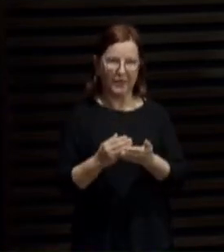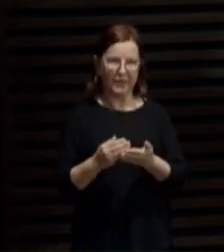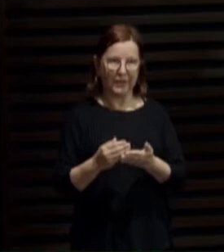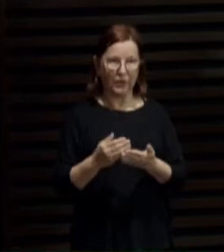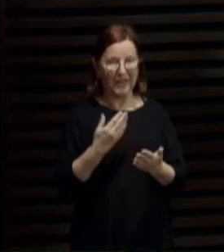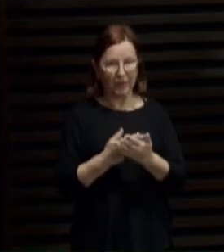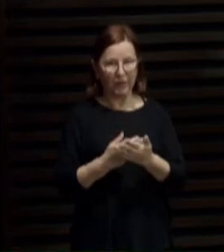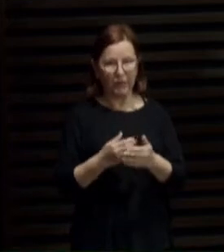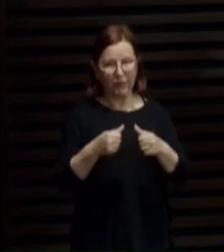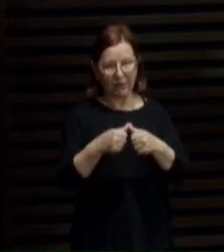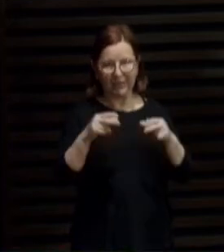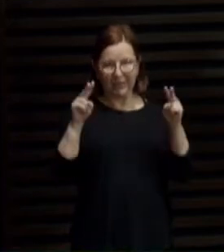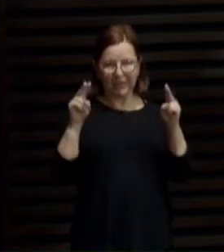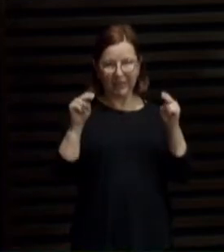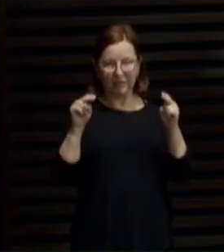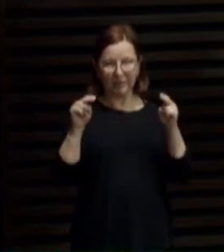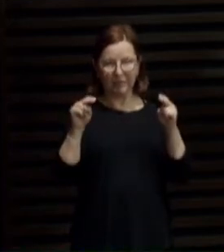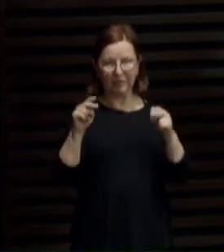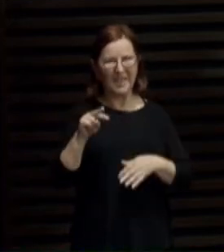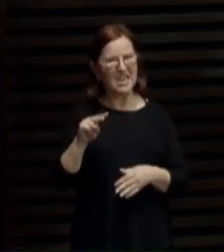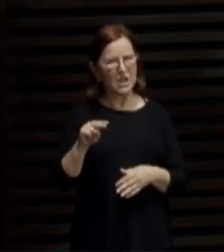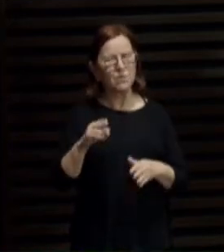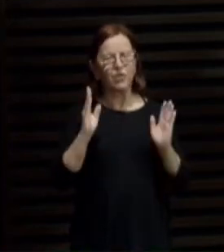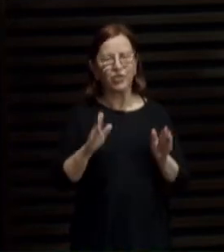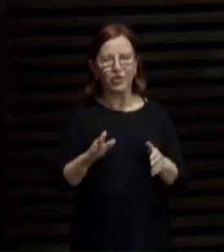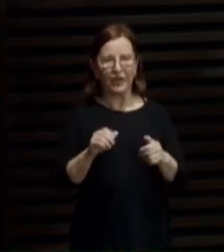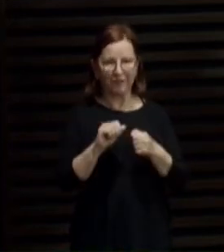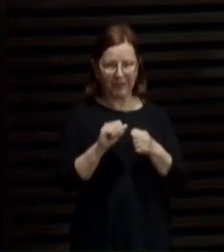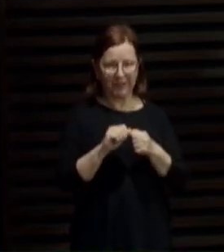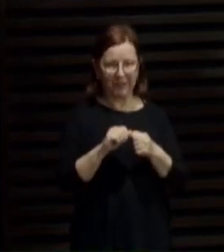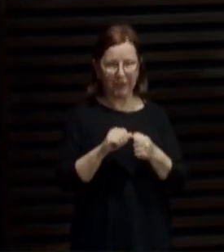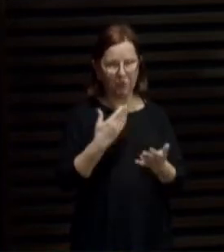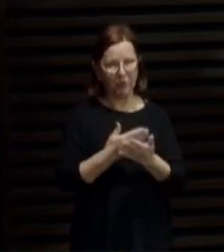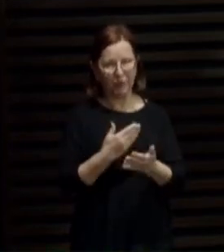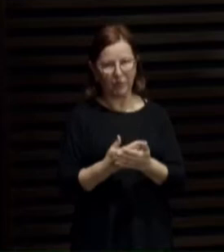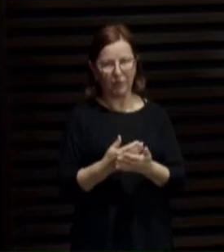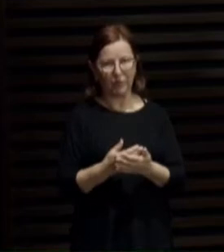Como fizemos com o presbitério, no sentido de